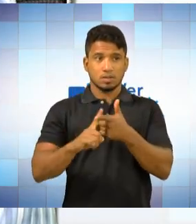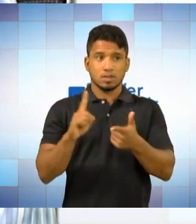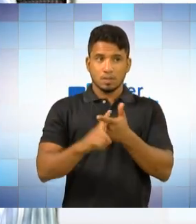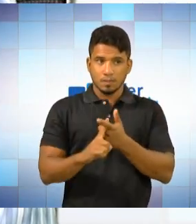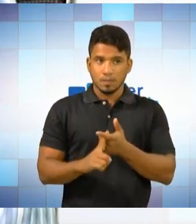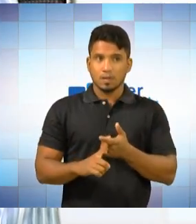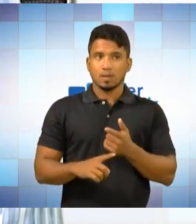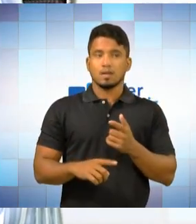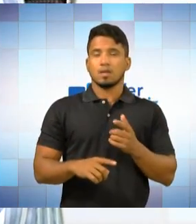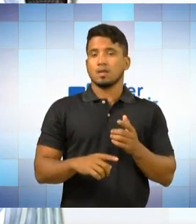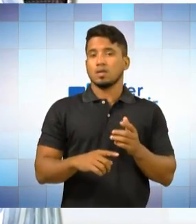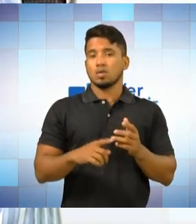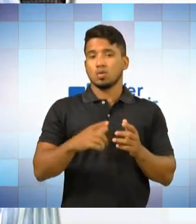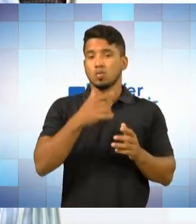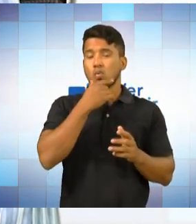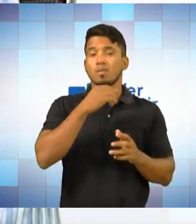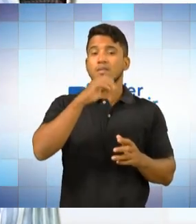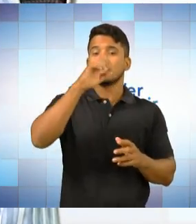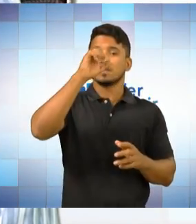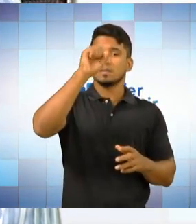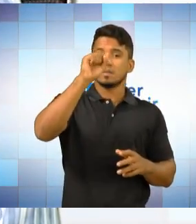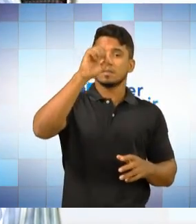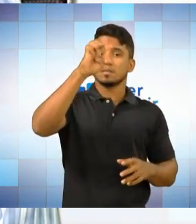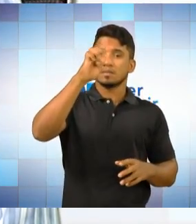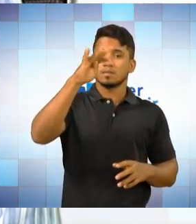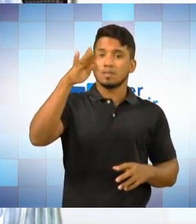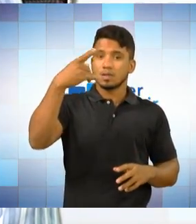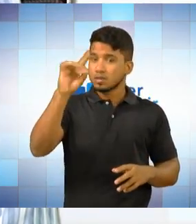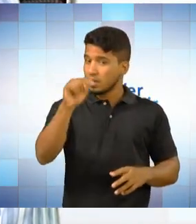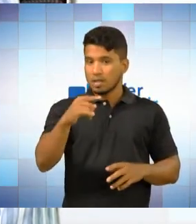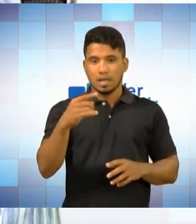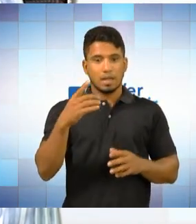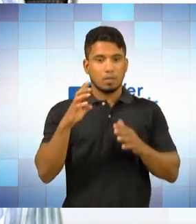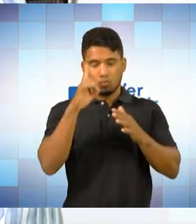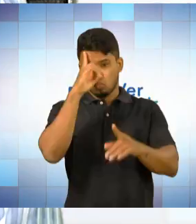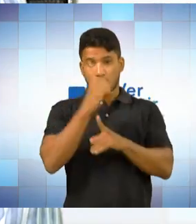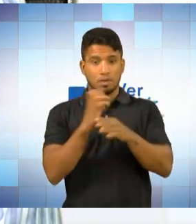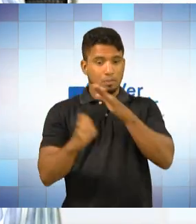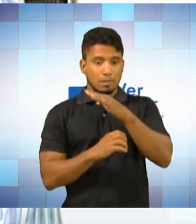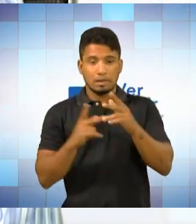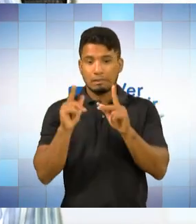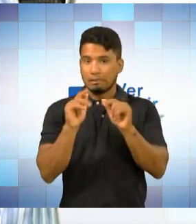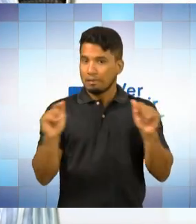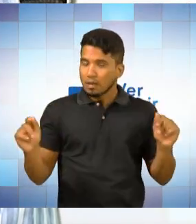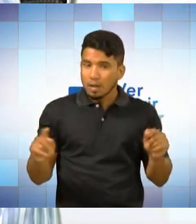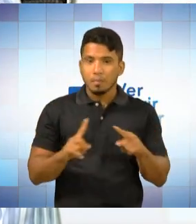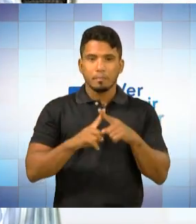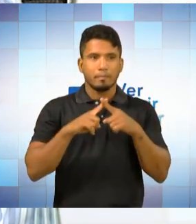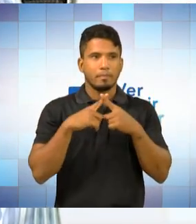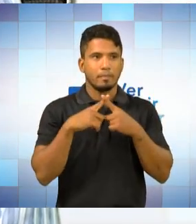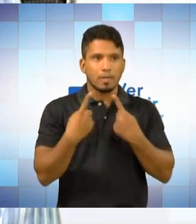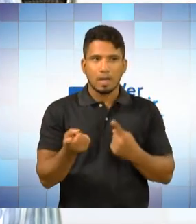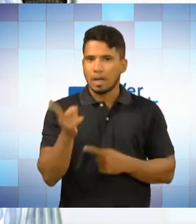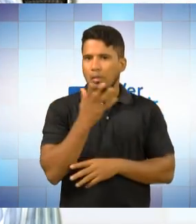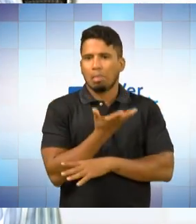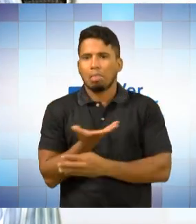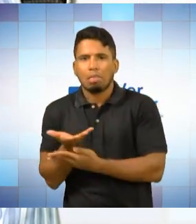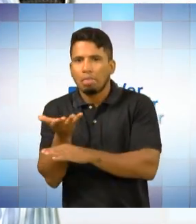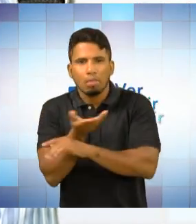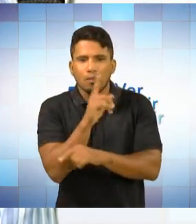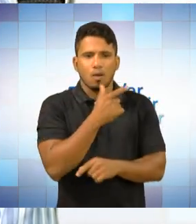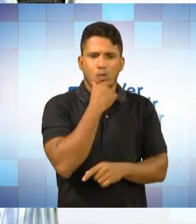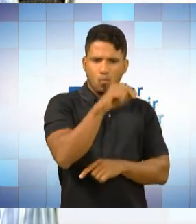Lima, empresário. E o Sebastião não era empresário, não, mas também não vivia na mendicância.